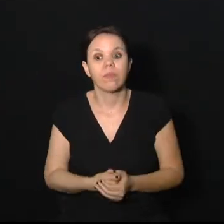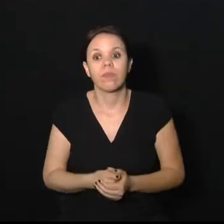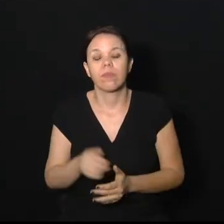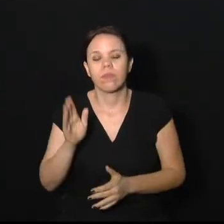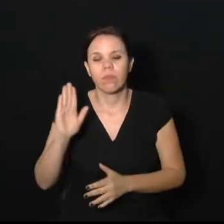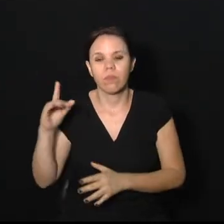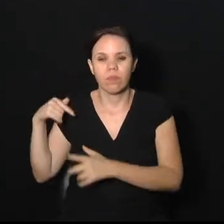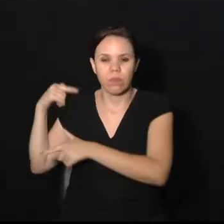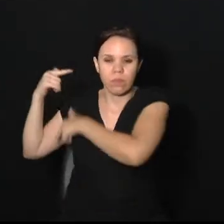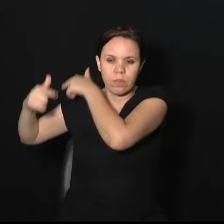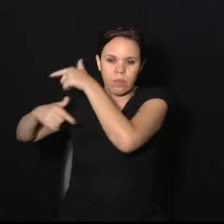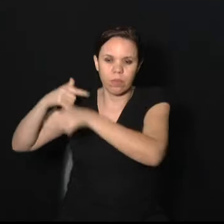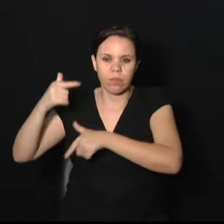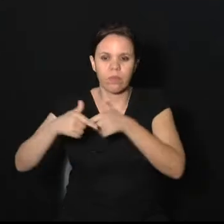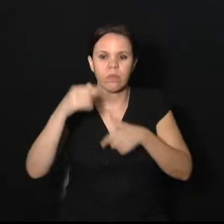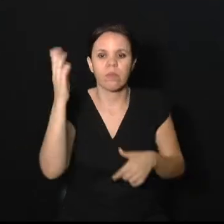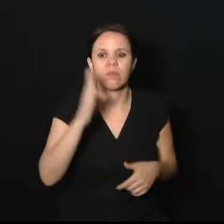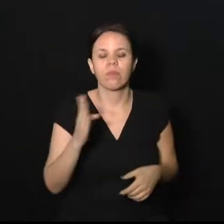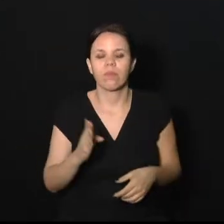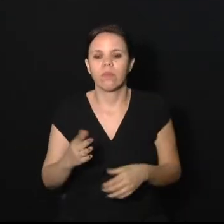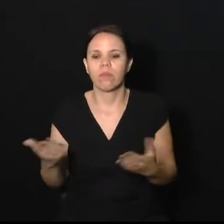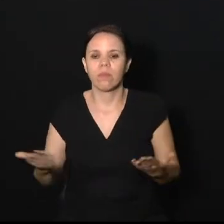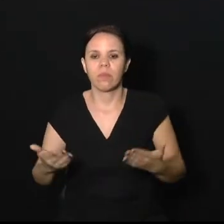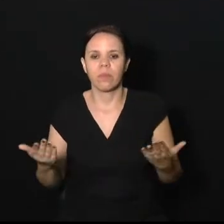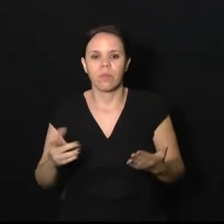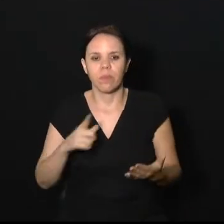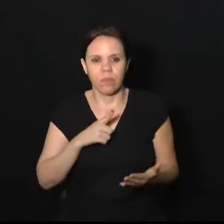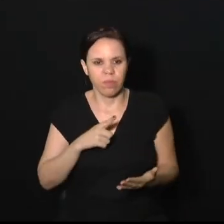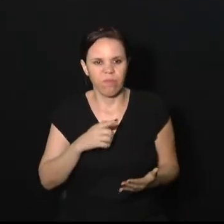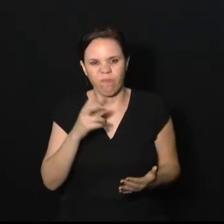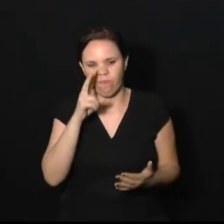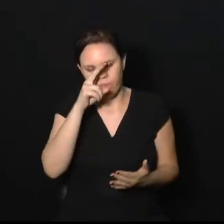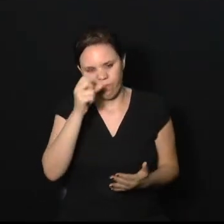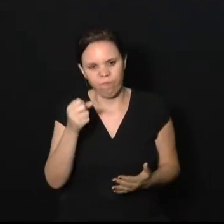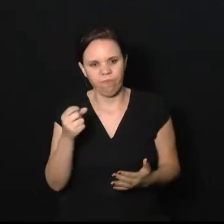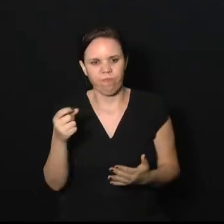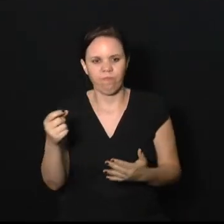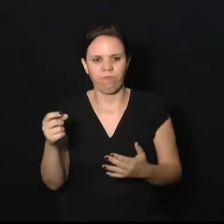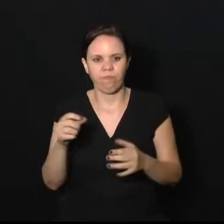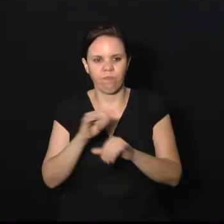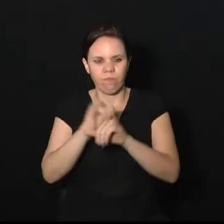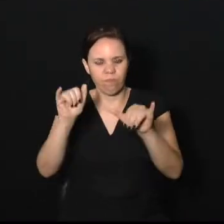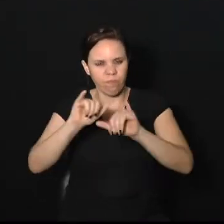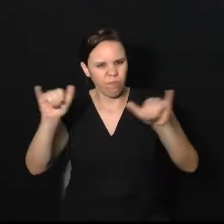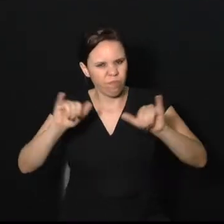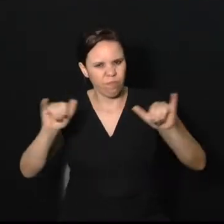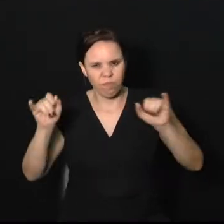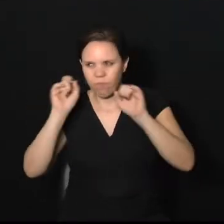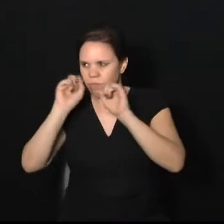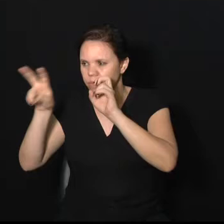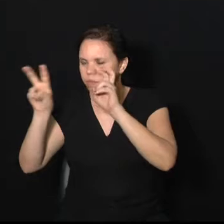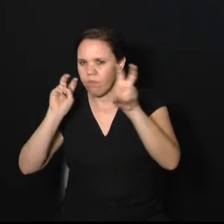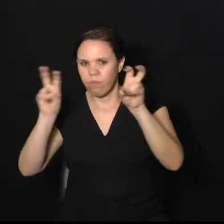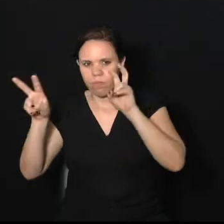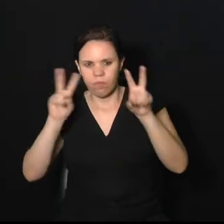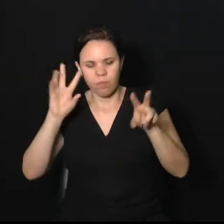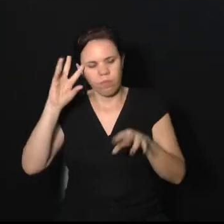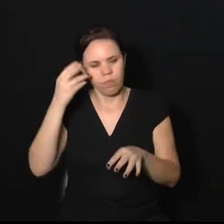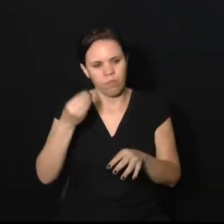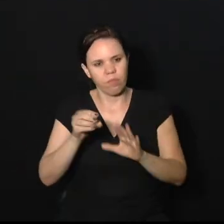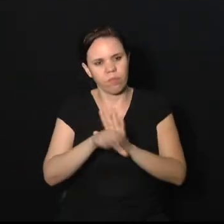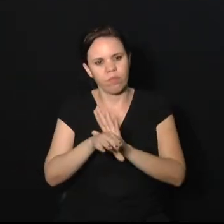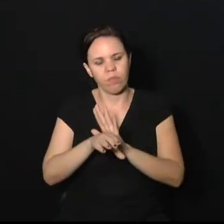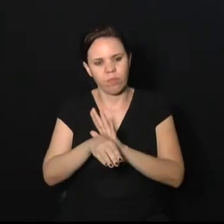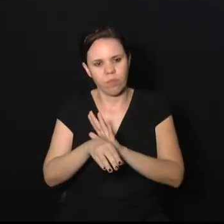sendo trabalhado há um tempo. No Brasil, agora, a gente está, né, tá bem latente, a gente está ouvindo bastante nos planos e começando a entender mais o conceito. Então, por